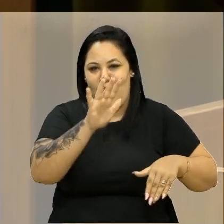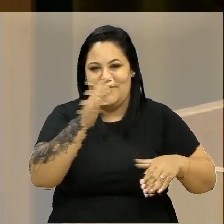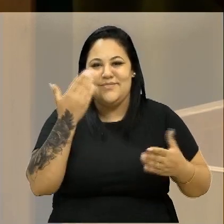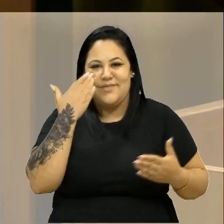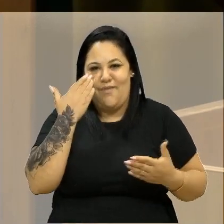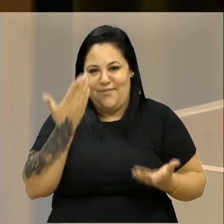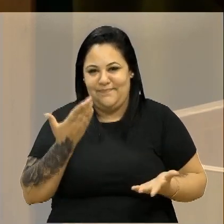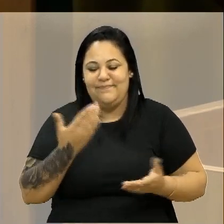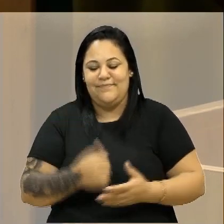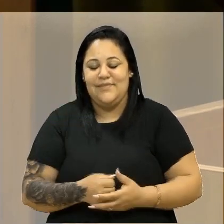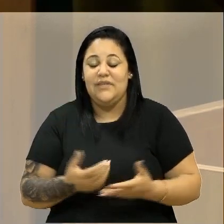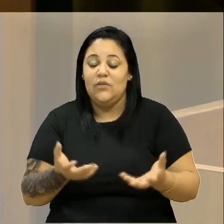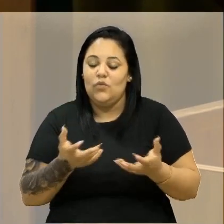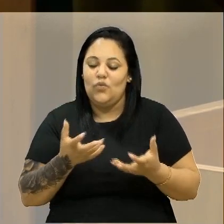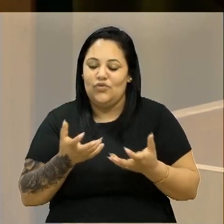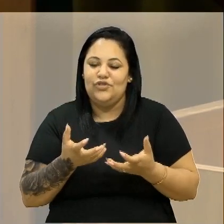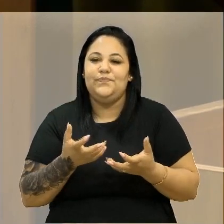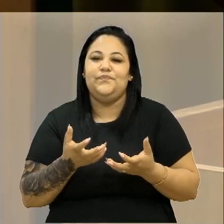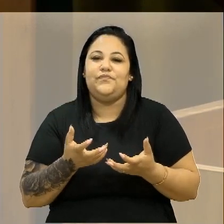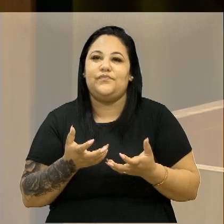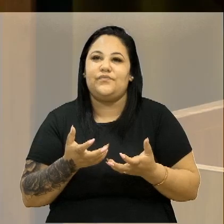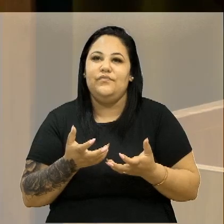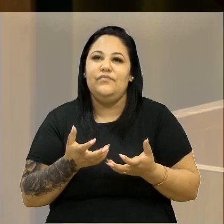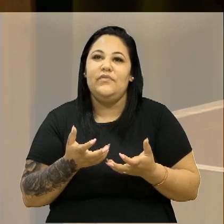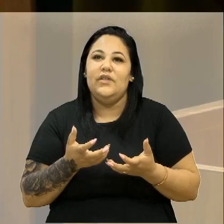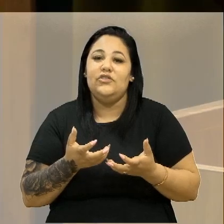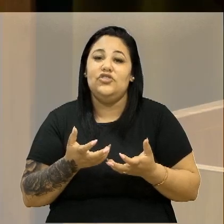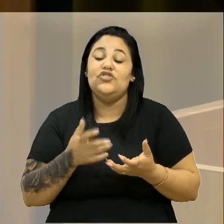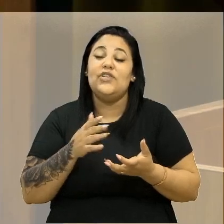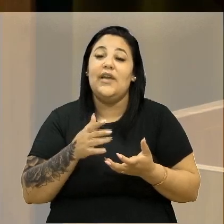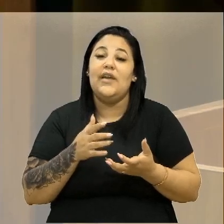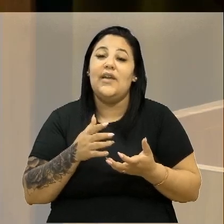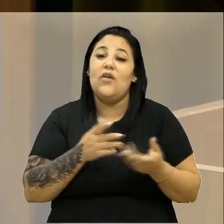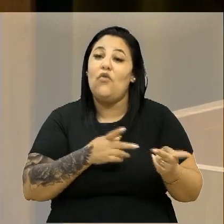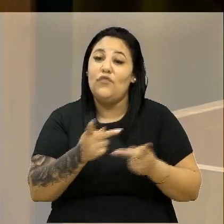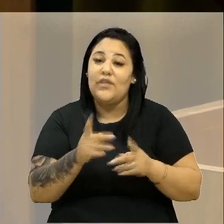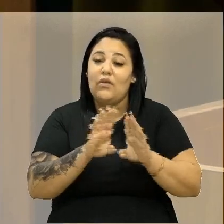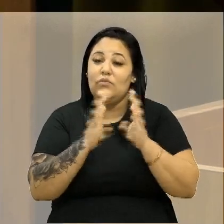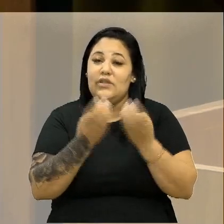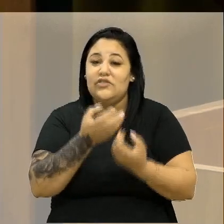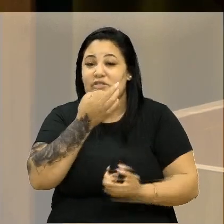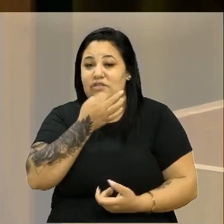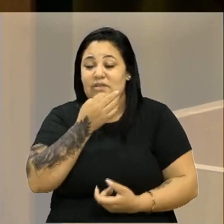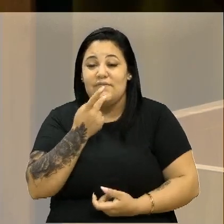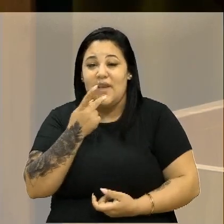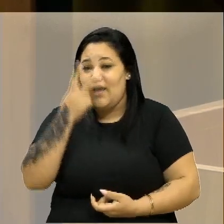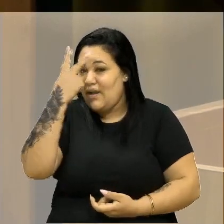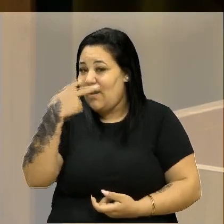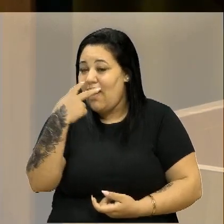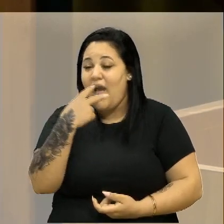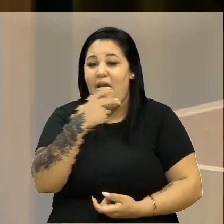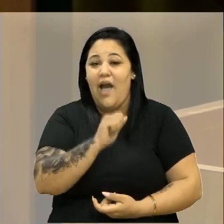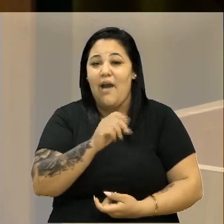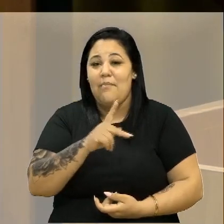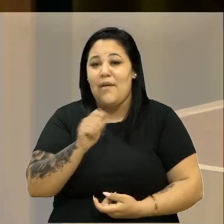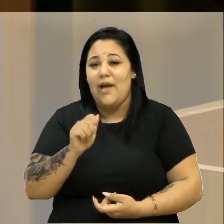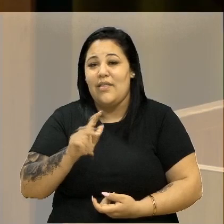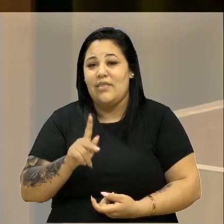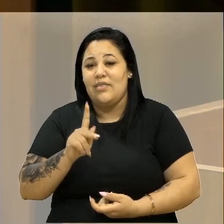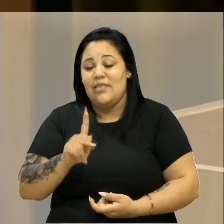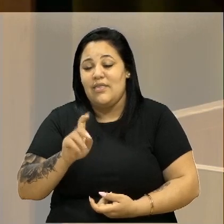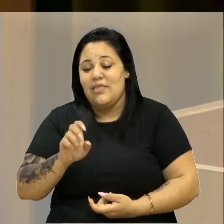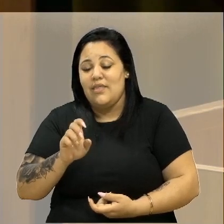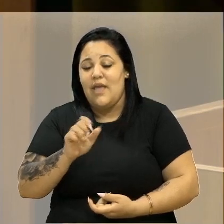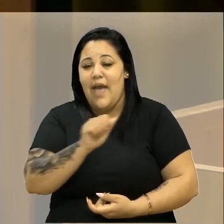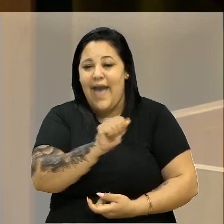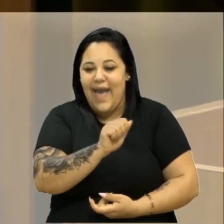gente gostaria hoje de convidar, né, a comunidade, convidar a Caxias e dizer que a APADEV está compromissada hoje com a cidade em